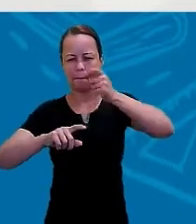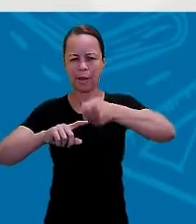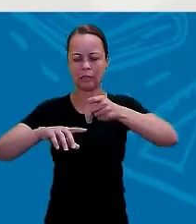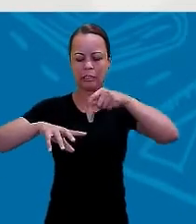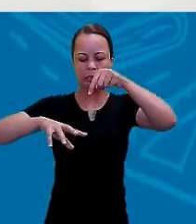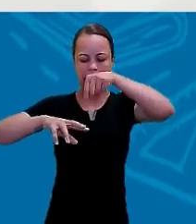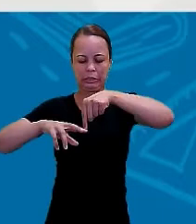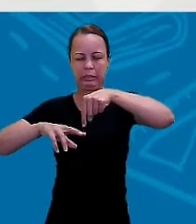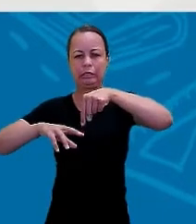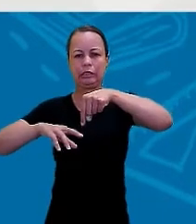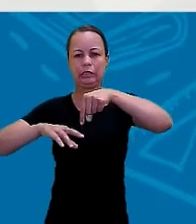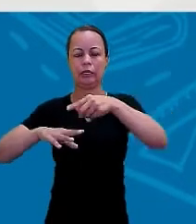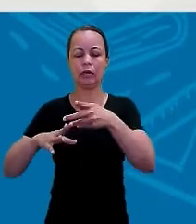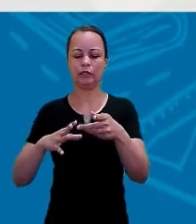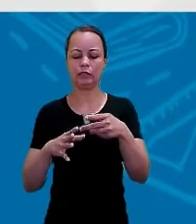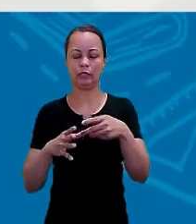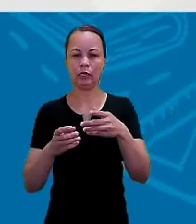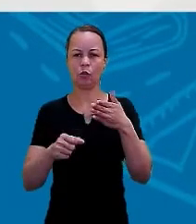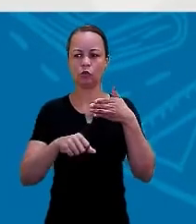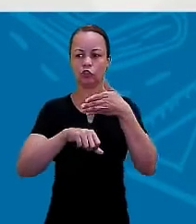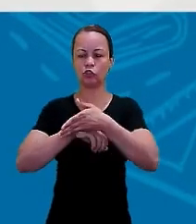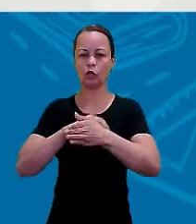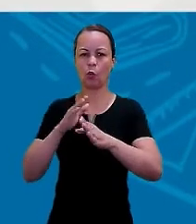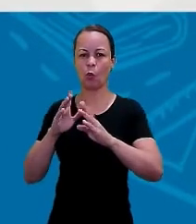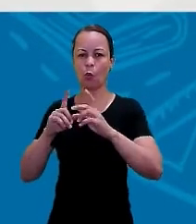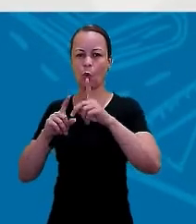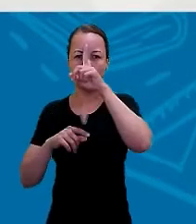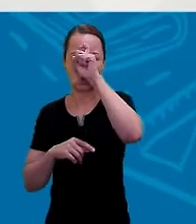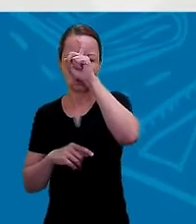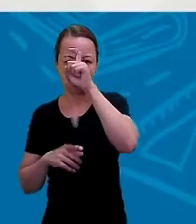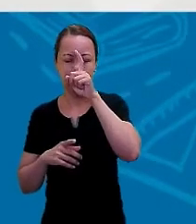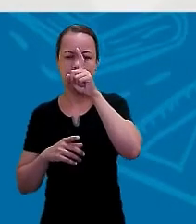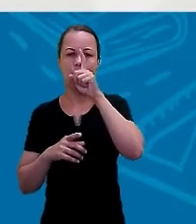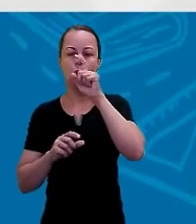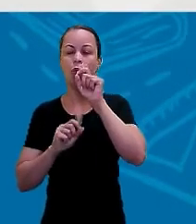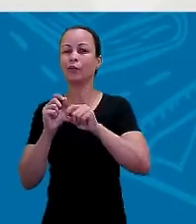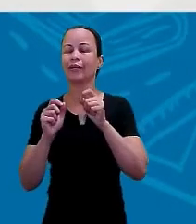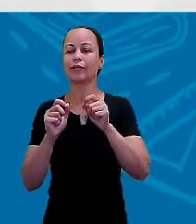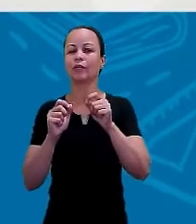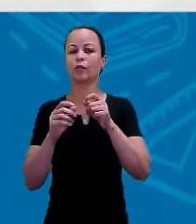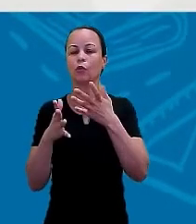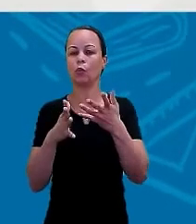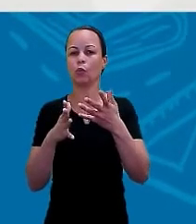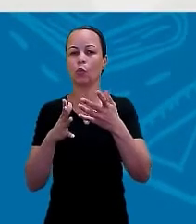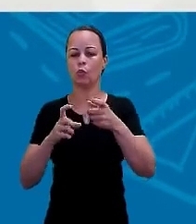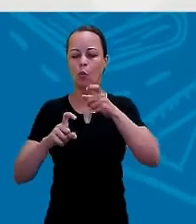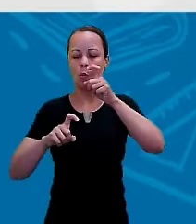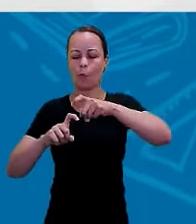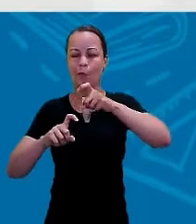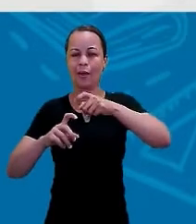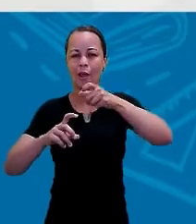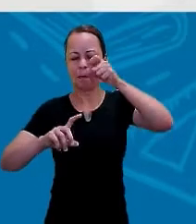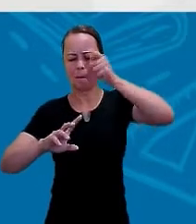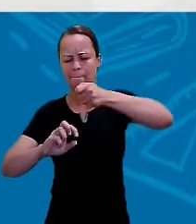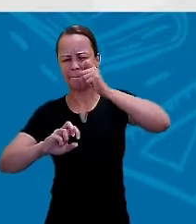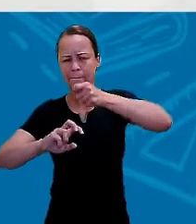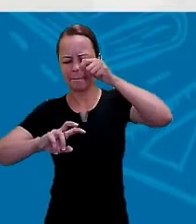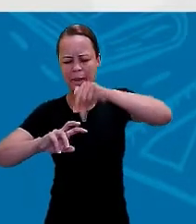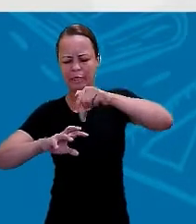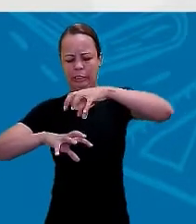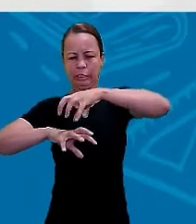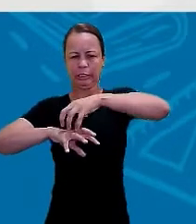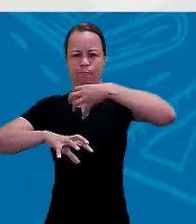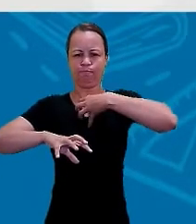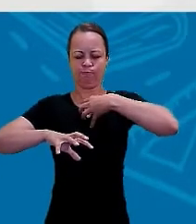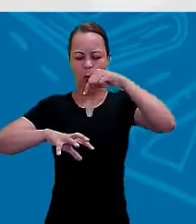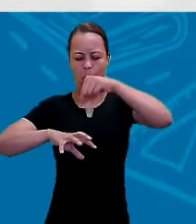hospital, para surpresa dos médicos, é que o prego não entrou no pé dele, mas ele sentiu a dor real a ponto de